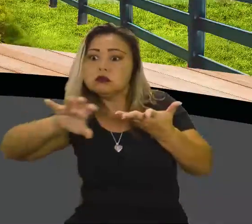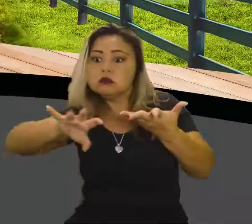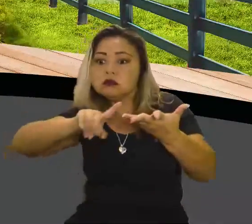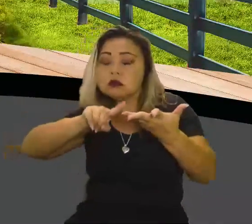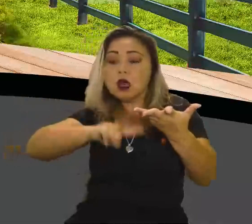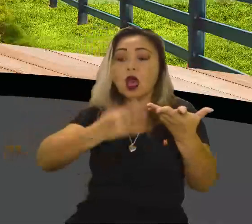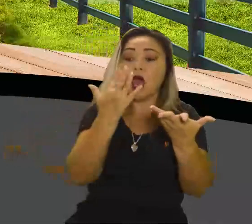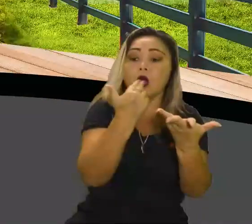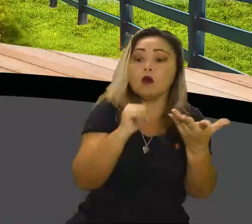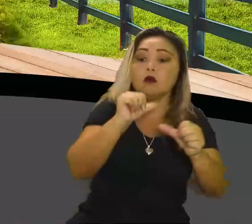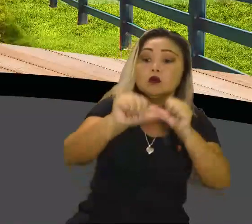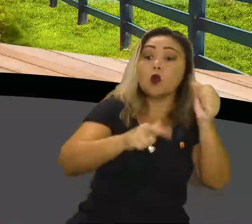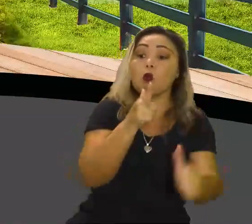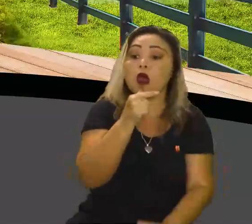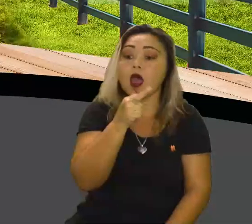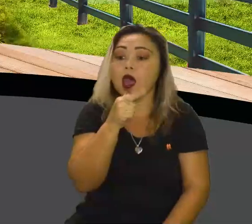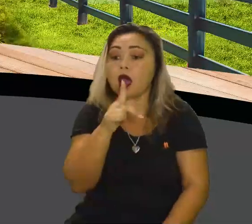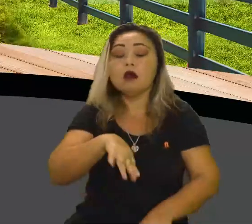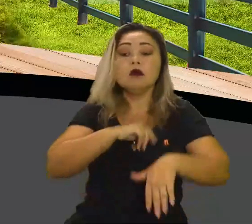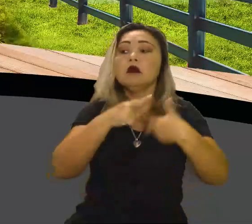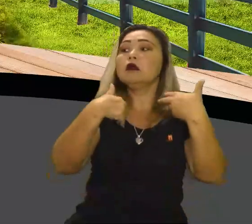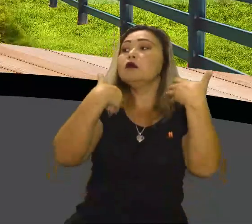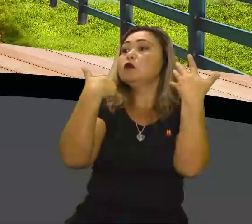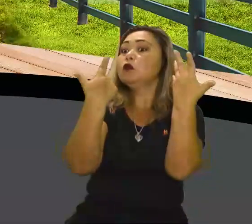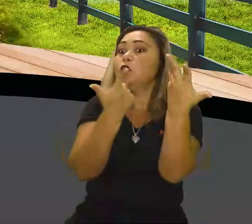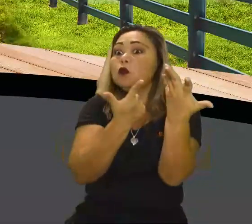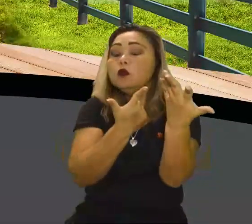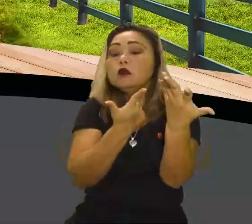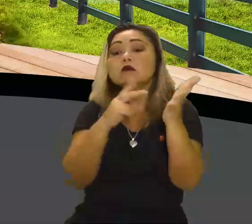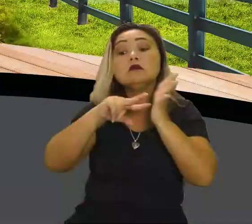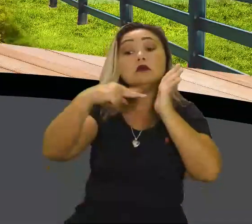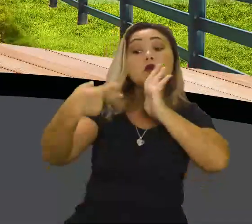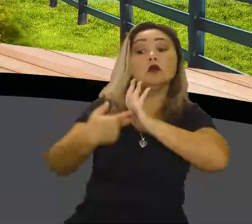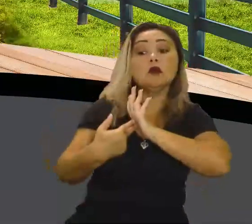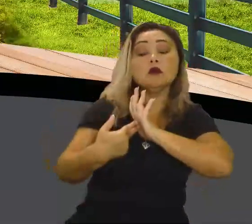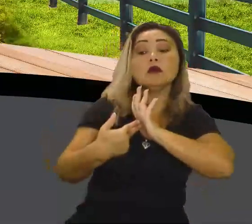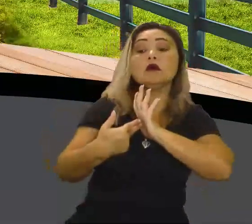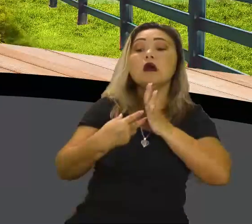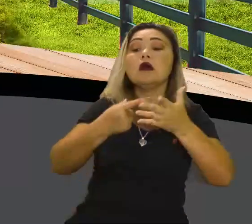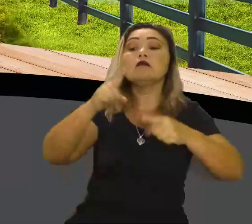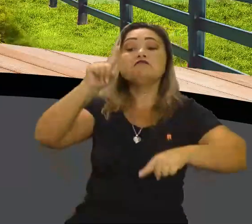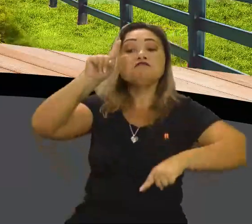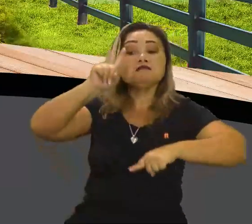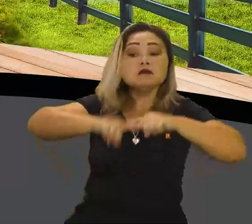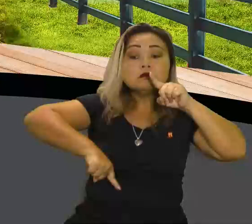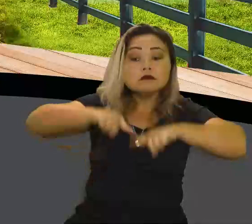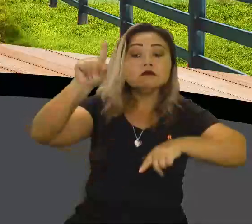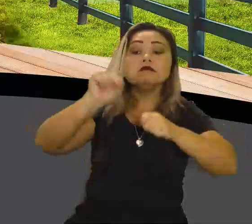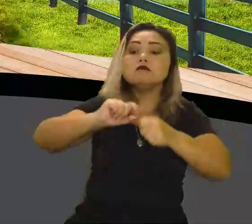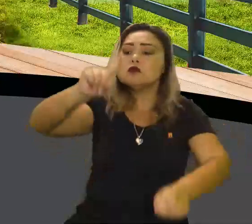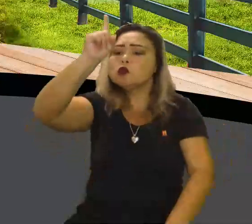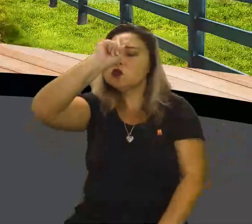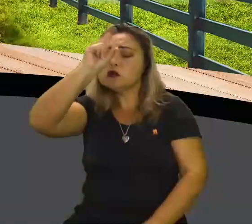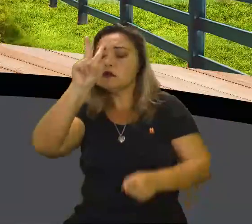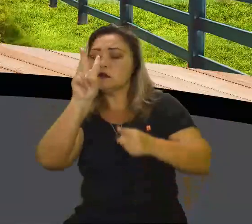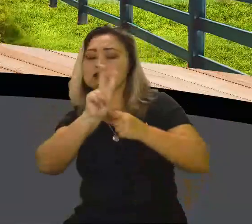comida, trocar a água, isso significa práticas de criação do dia a dia para